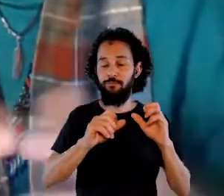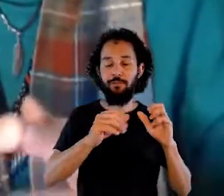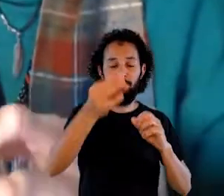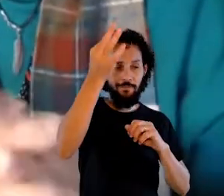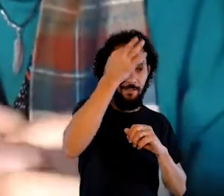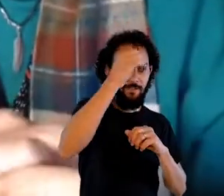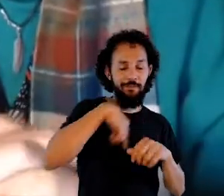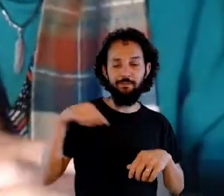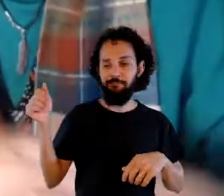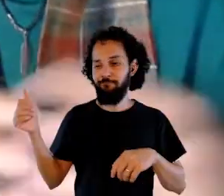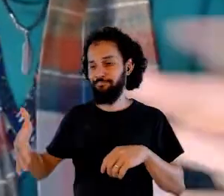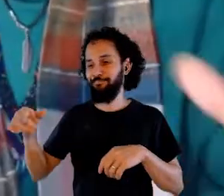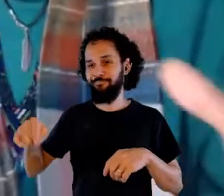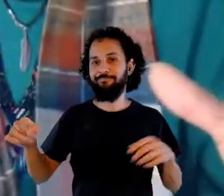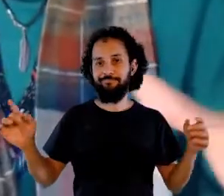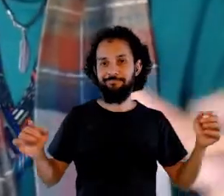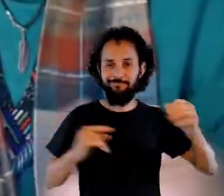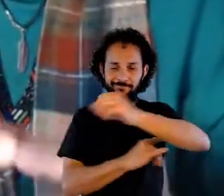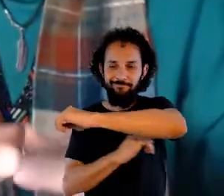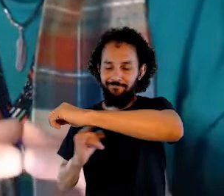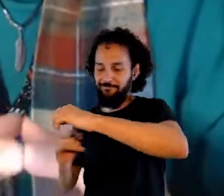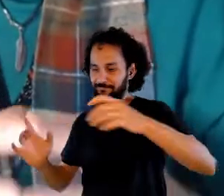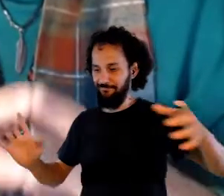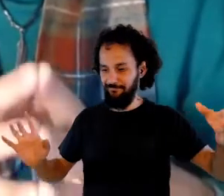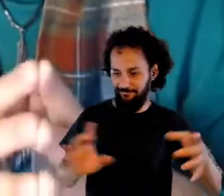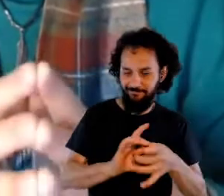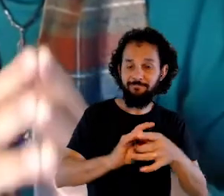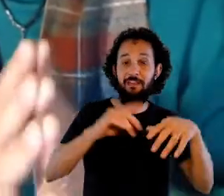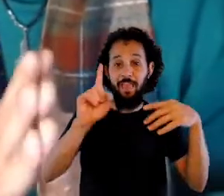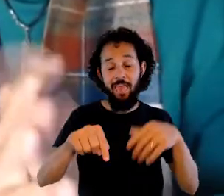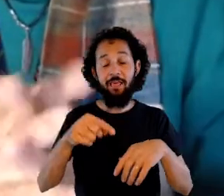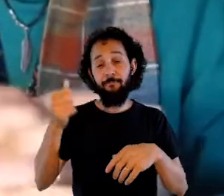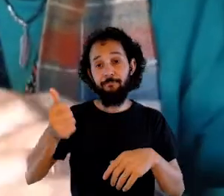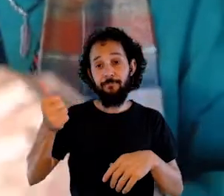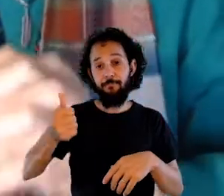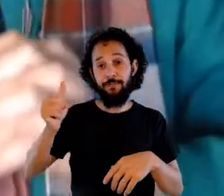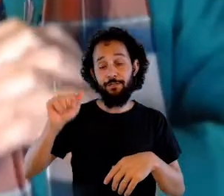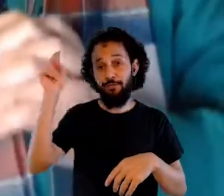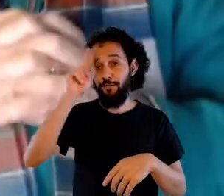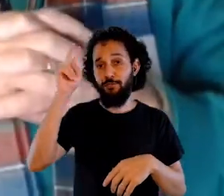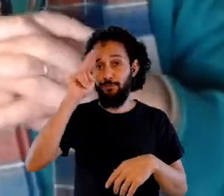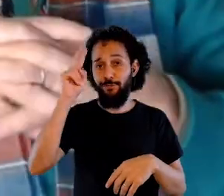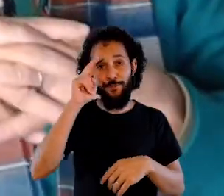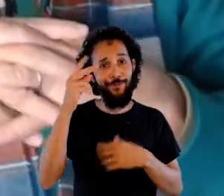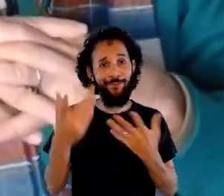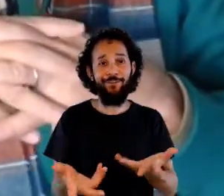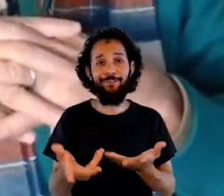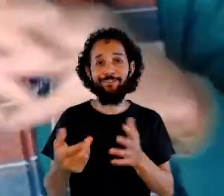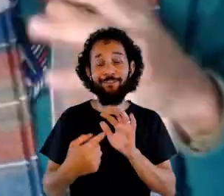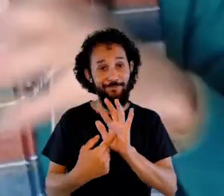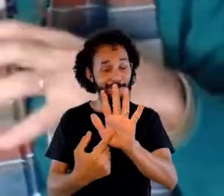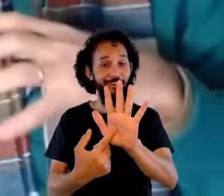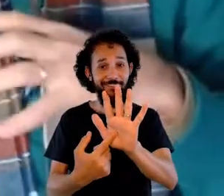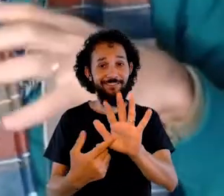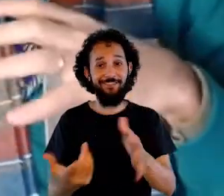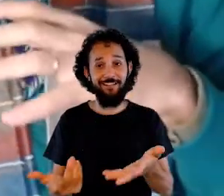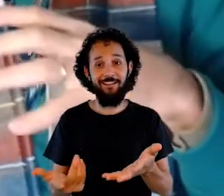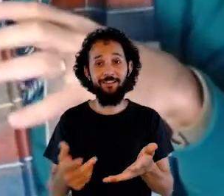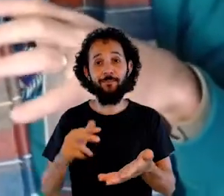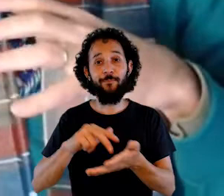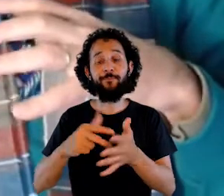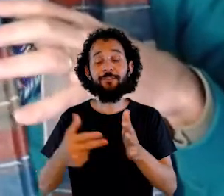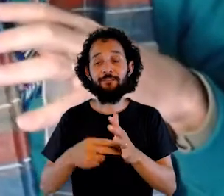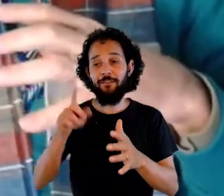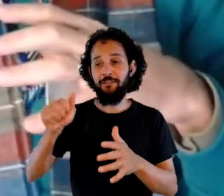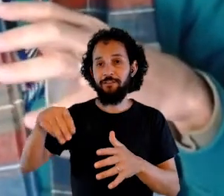profano. Então, essa é a primeira história, já começa com uma história que ilustra o que é o xamã. Né? Meio essa